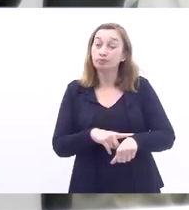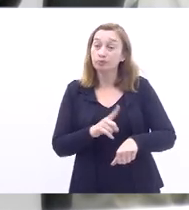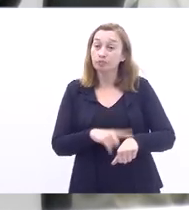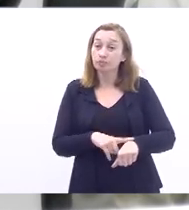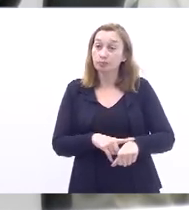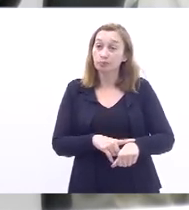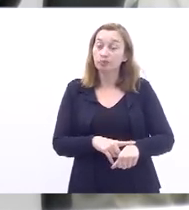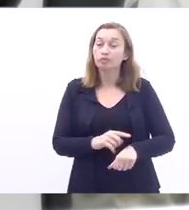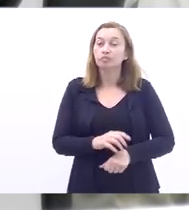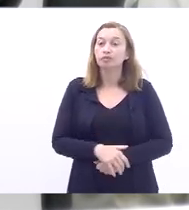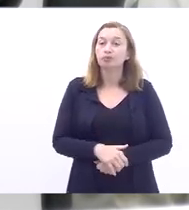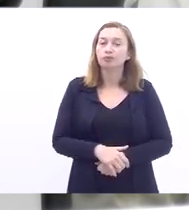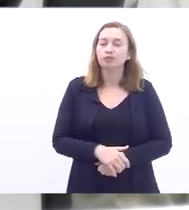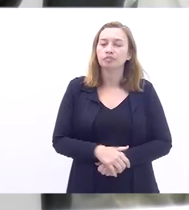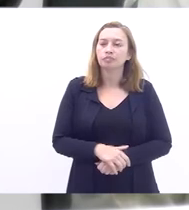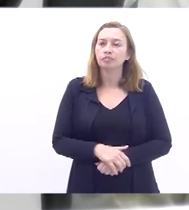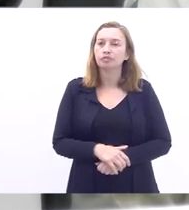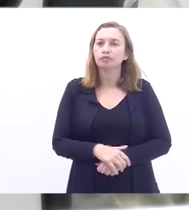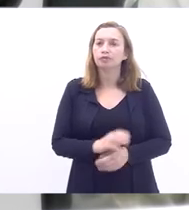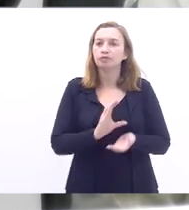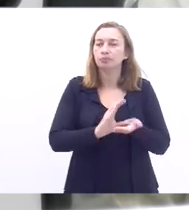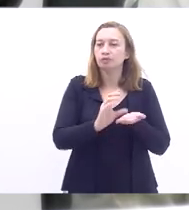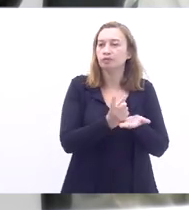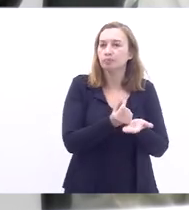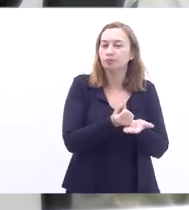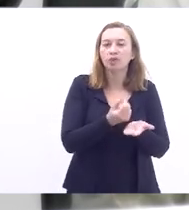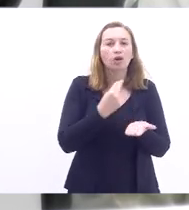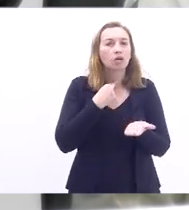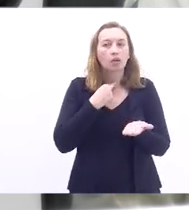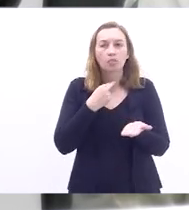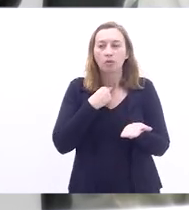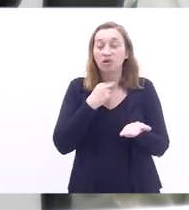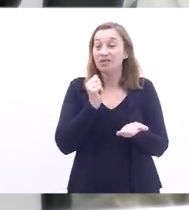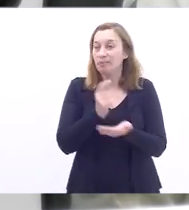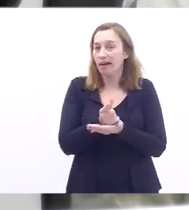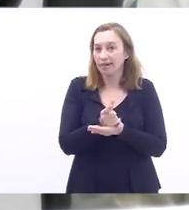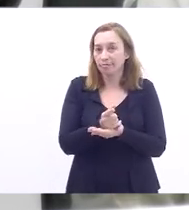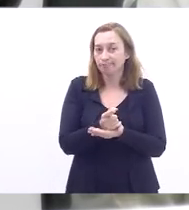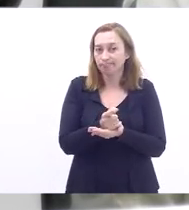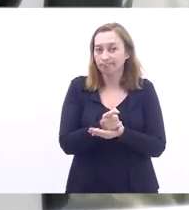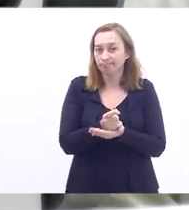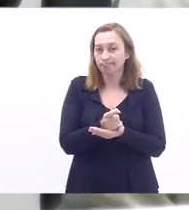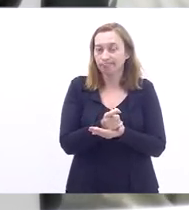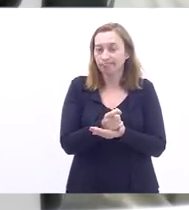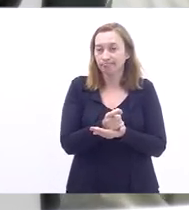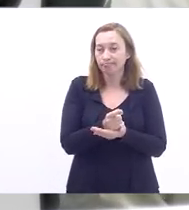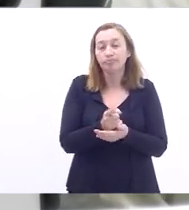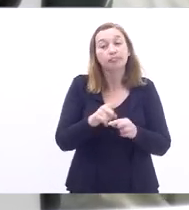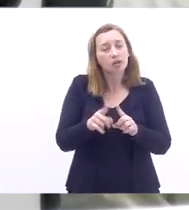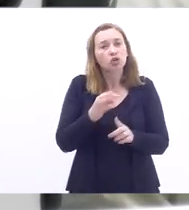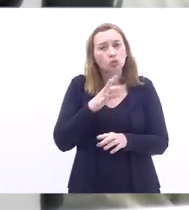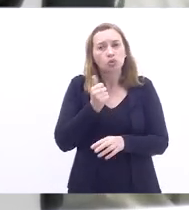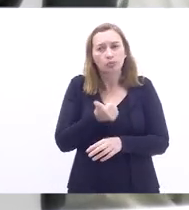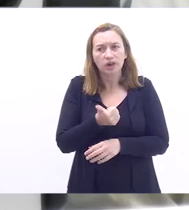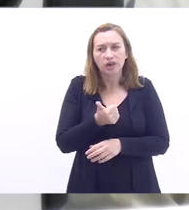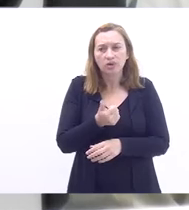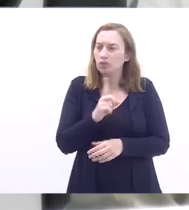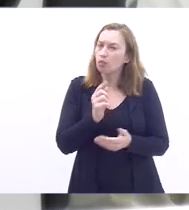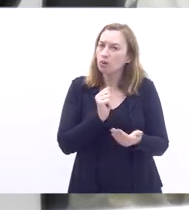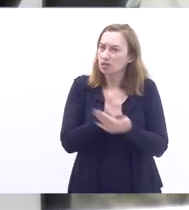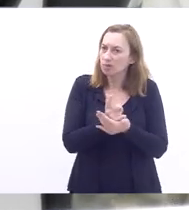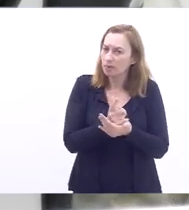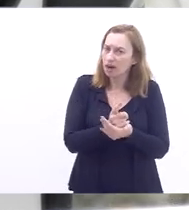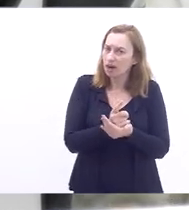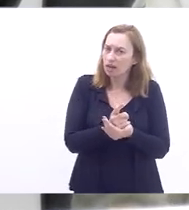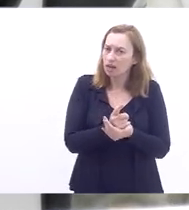do limpo as contra partidas não podem ser efetuadas Ah mas tudo bem se não fosse ser